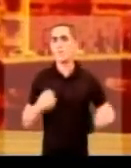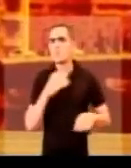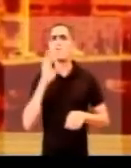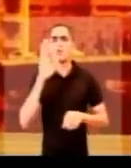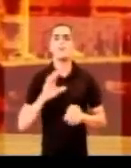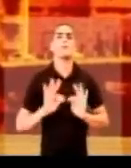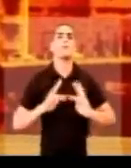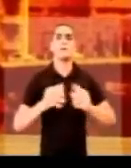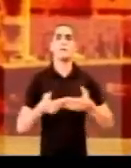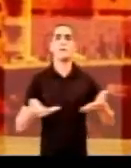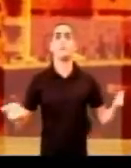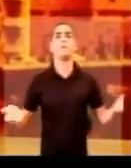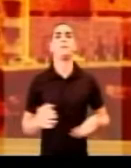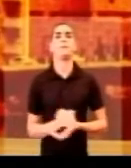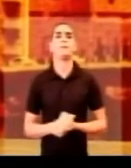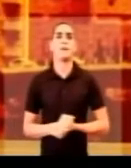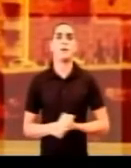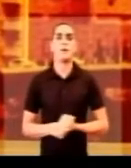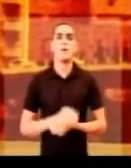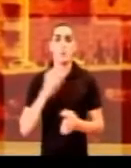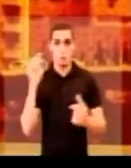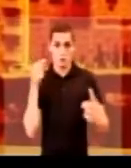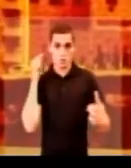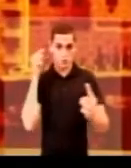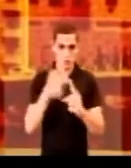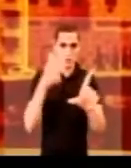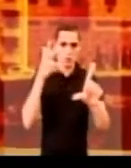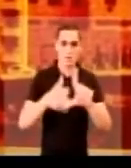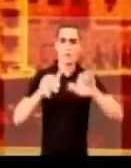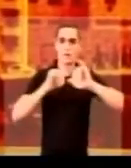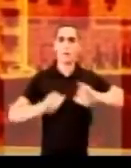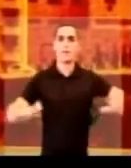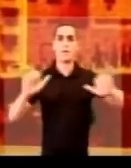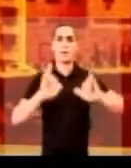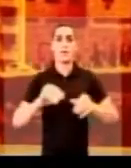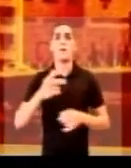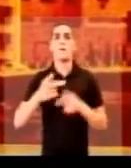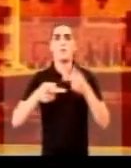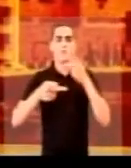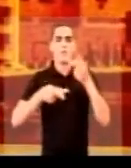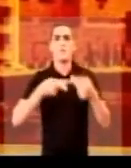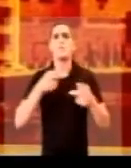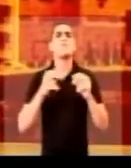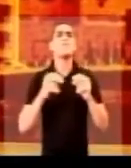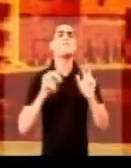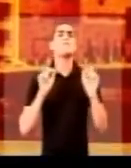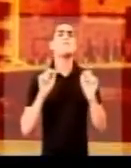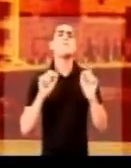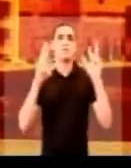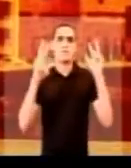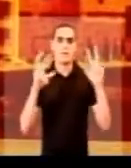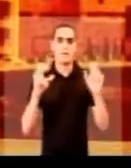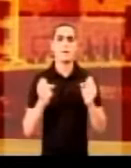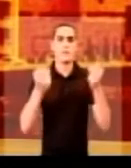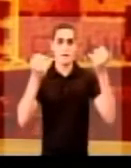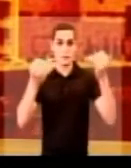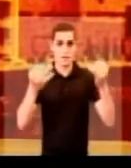todos. A intenção dessa live de hoje é para falar